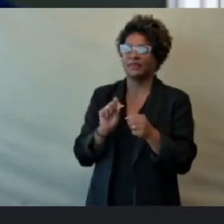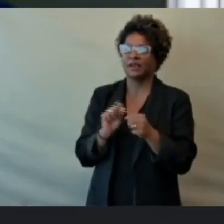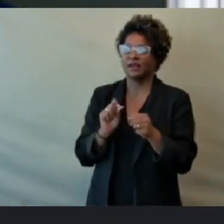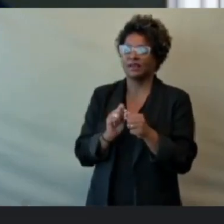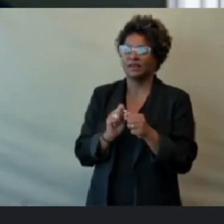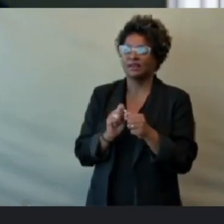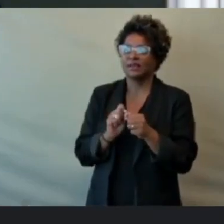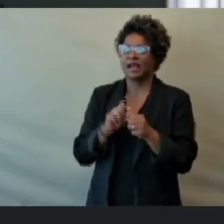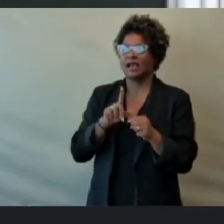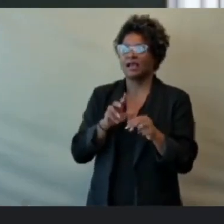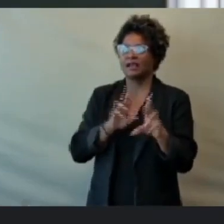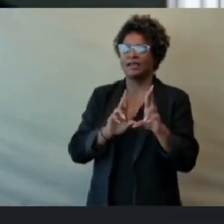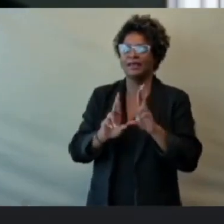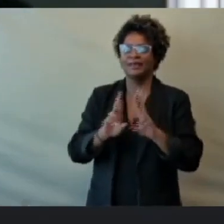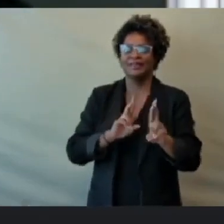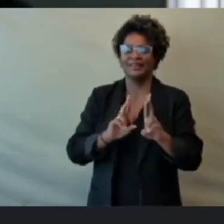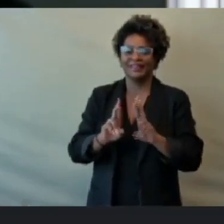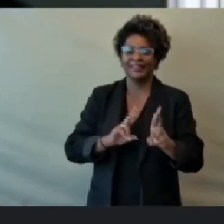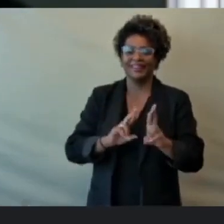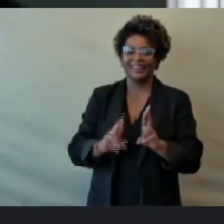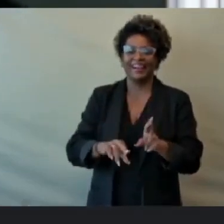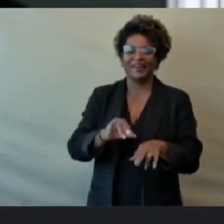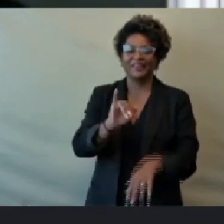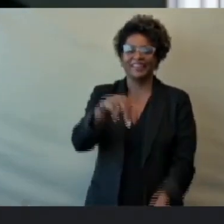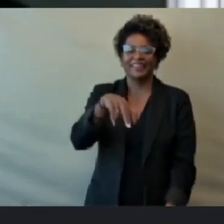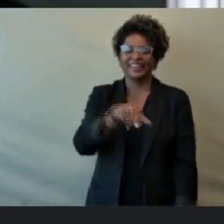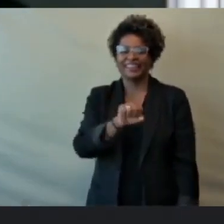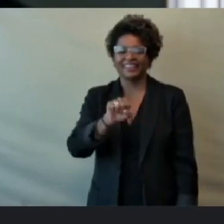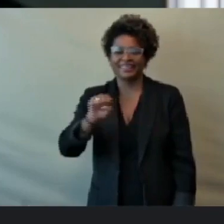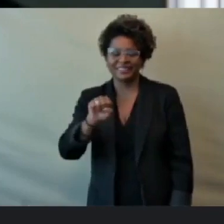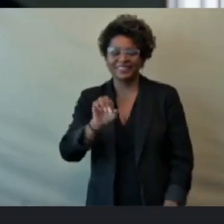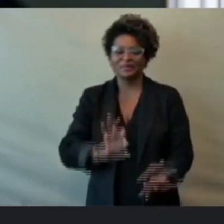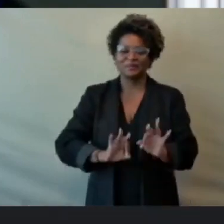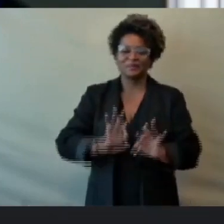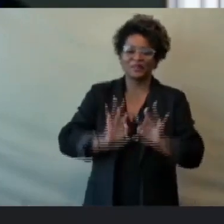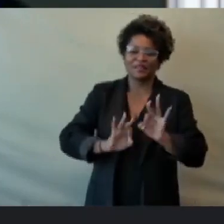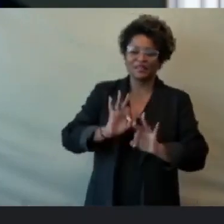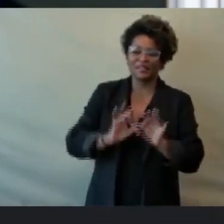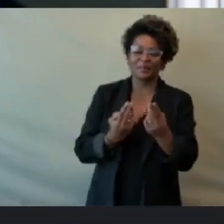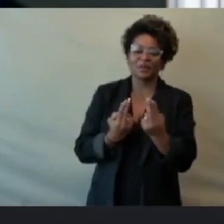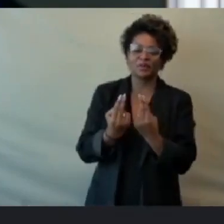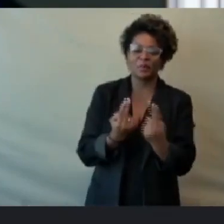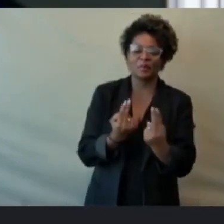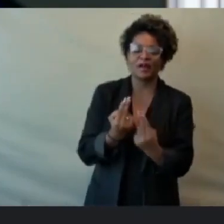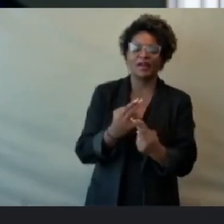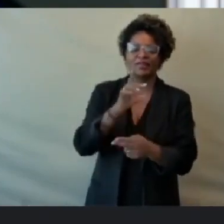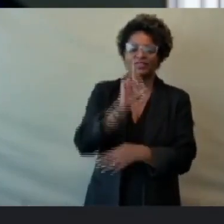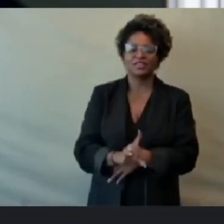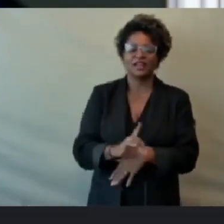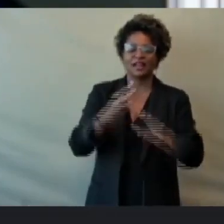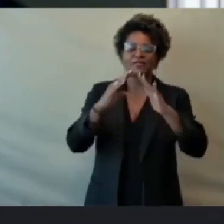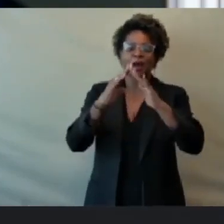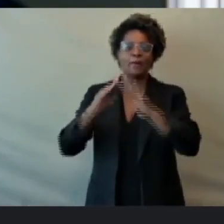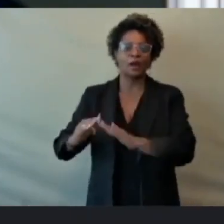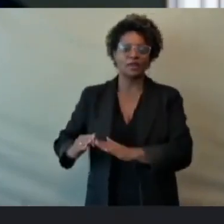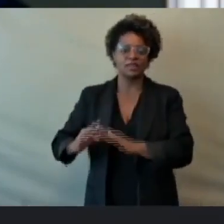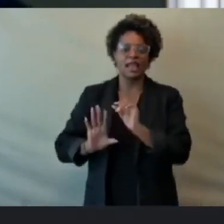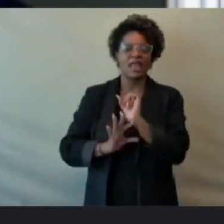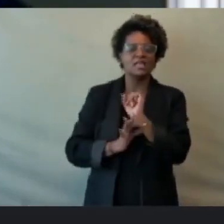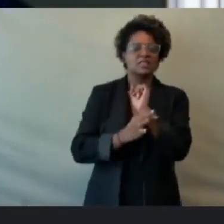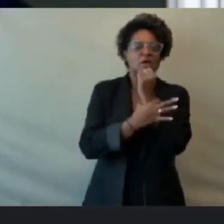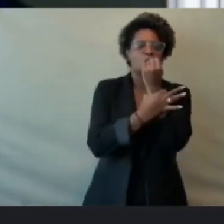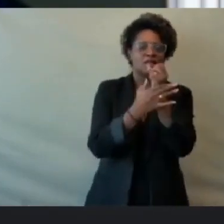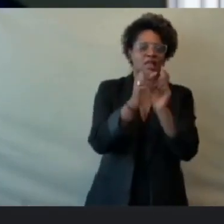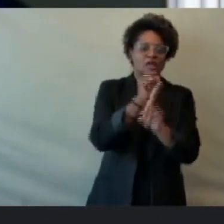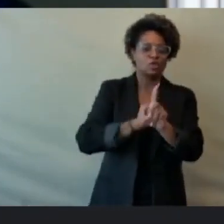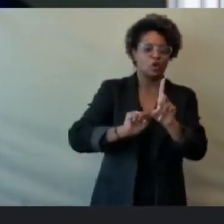previdência, ao planejamento urbano, ao direito à moradia, às questões da seguridade social, às